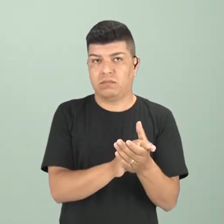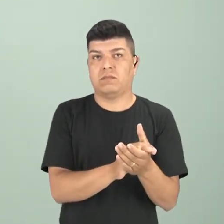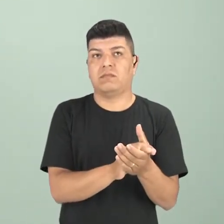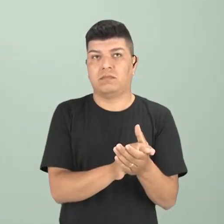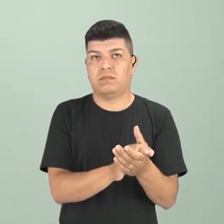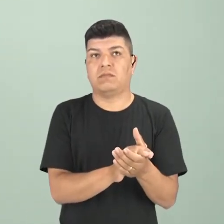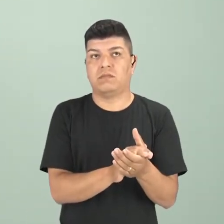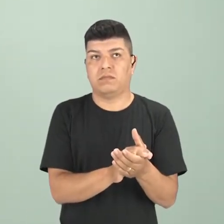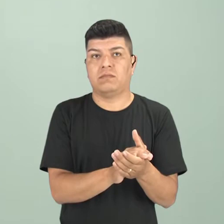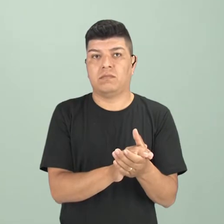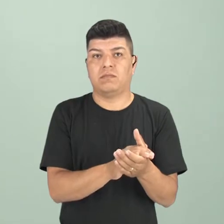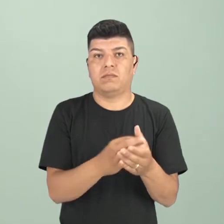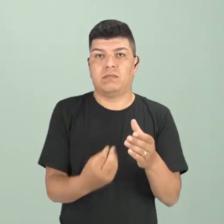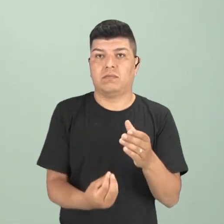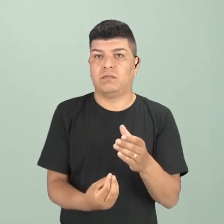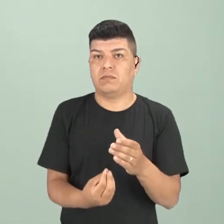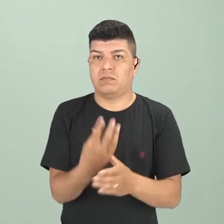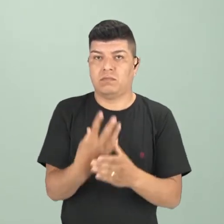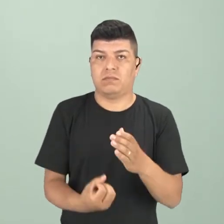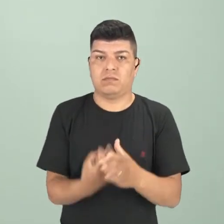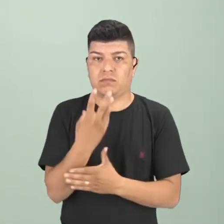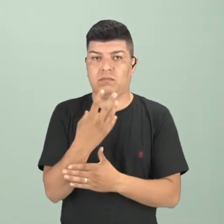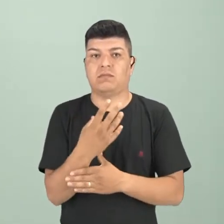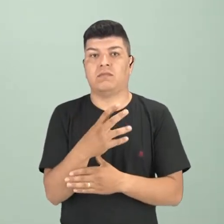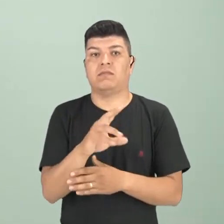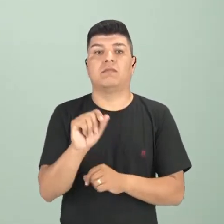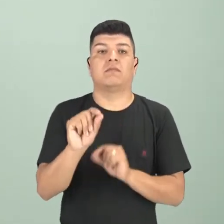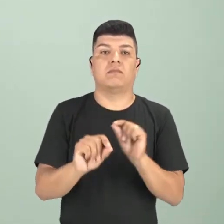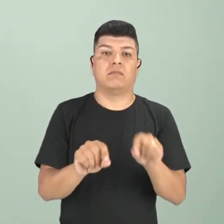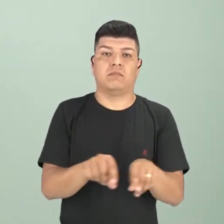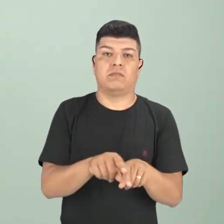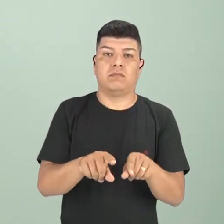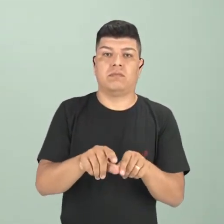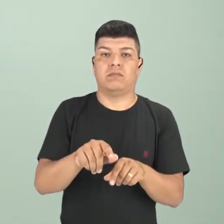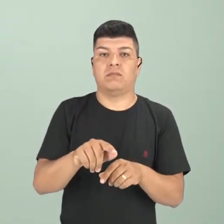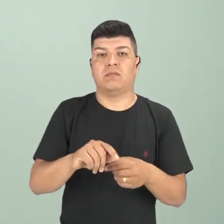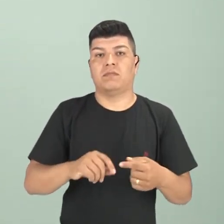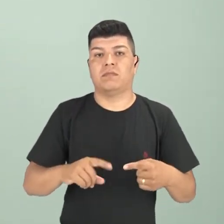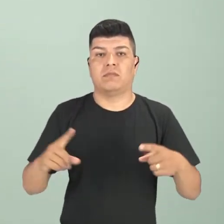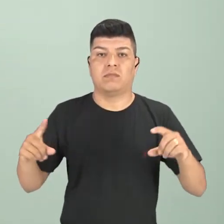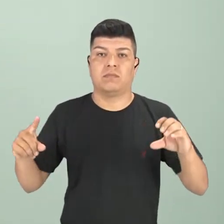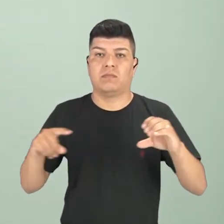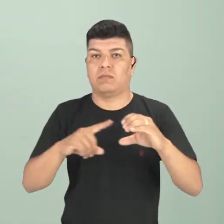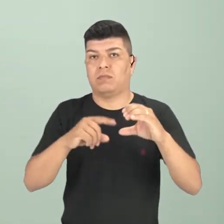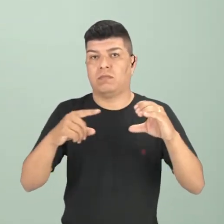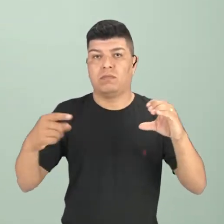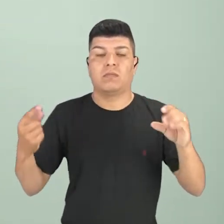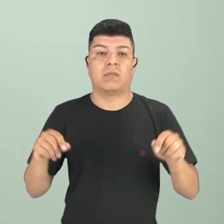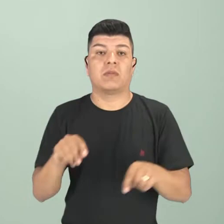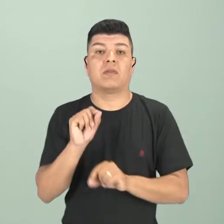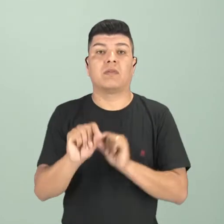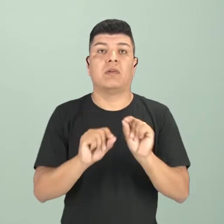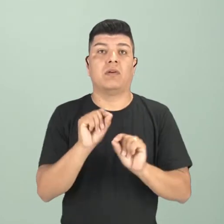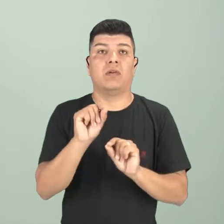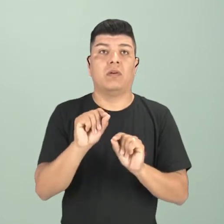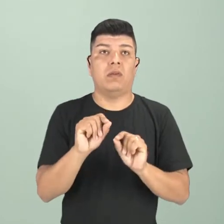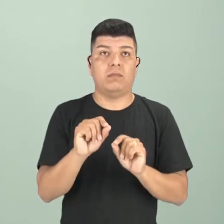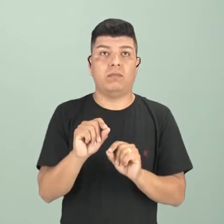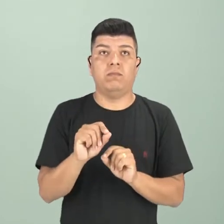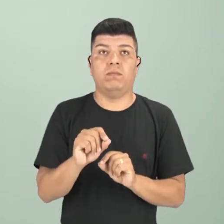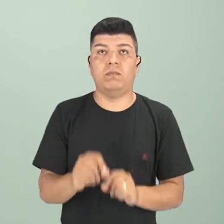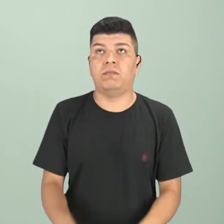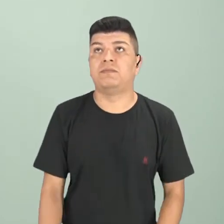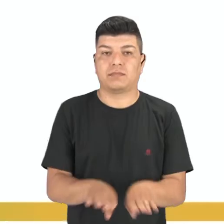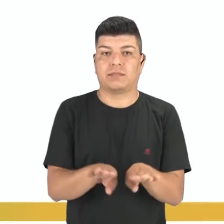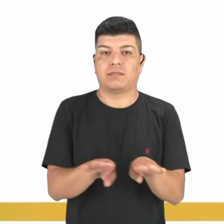genética os cruzamentos nem entre os indivíduos espécie não é a reprodução assexuada cruzamento zigotos é na